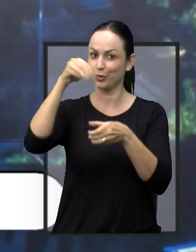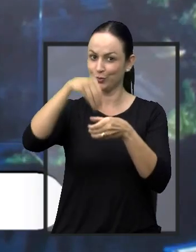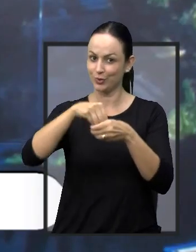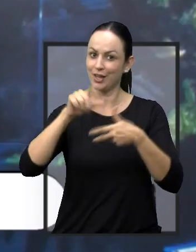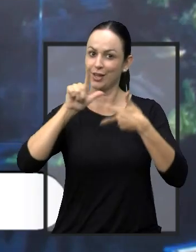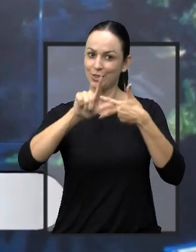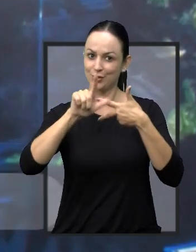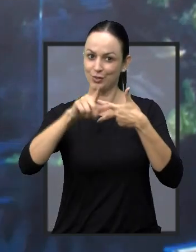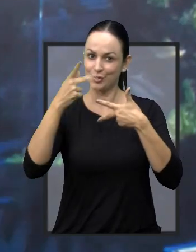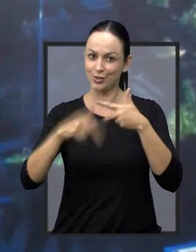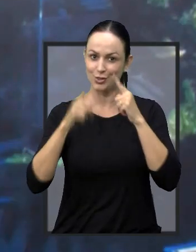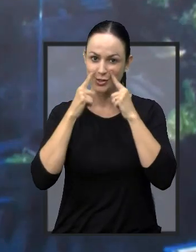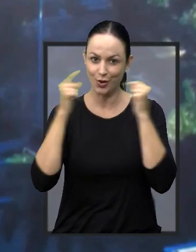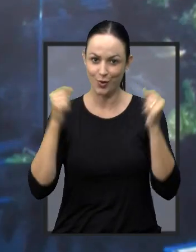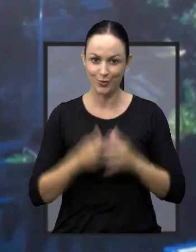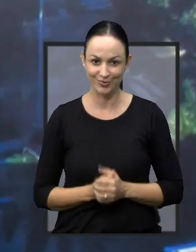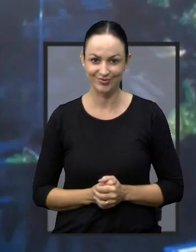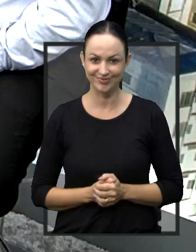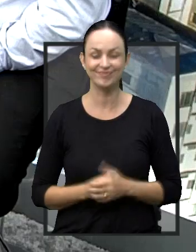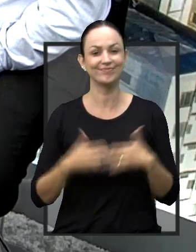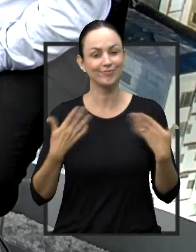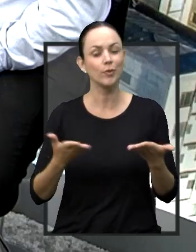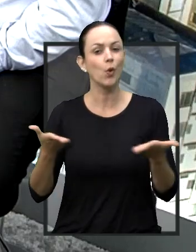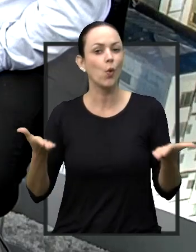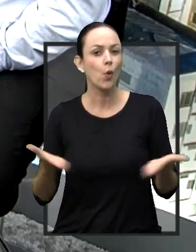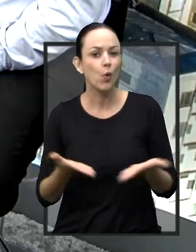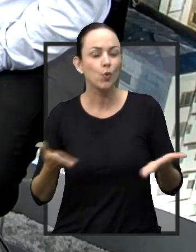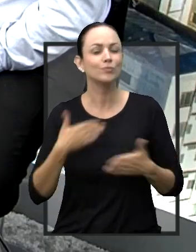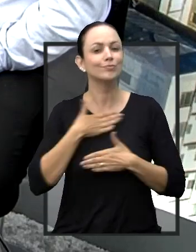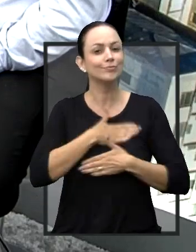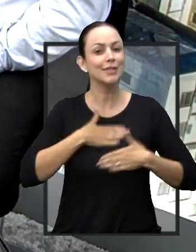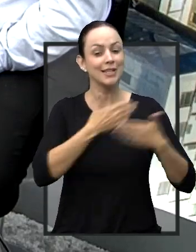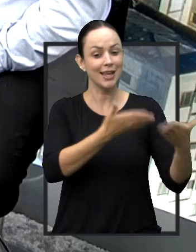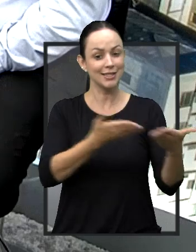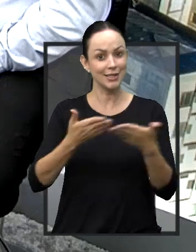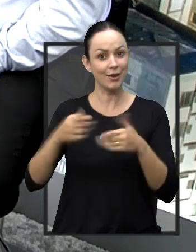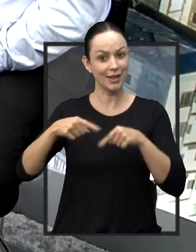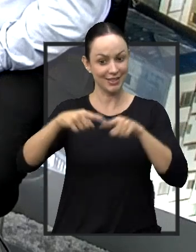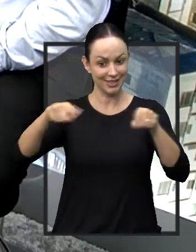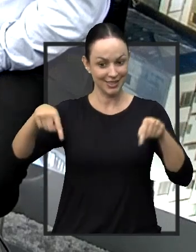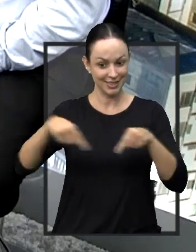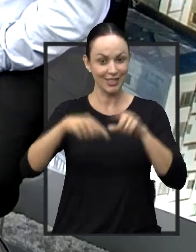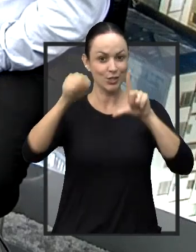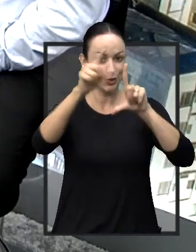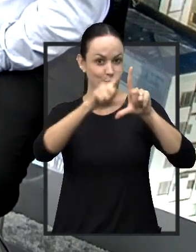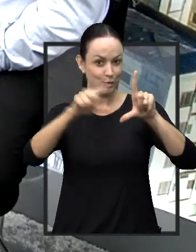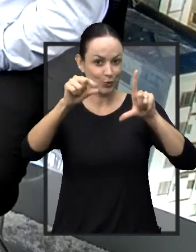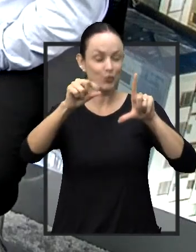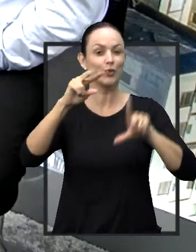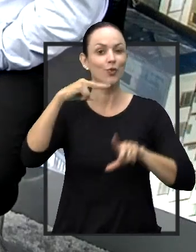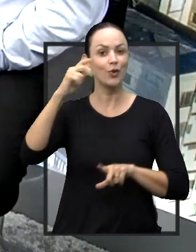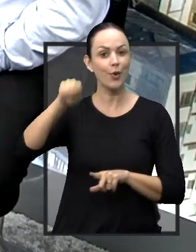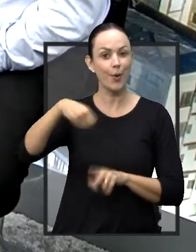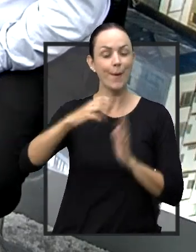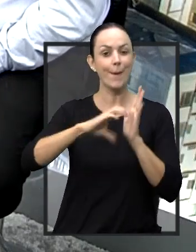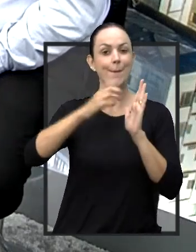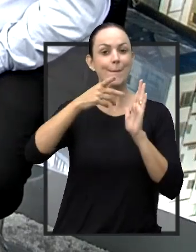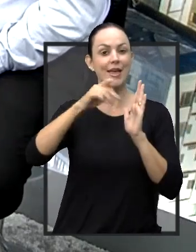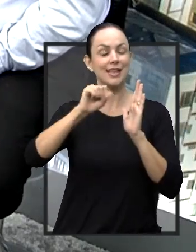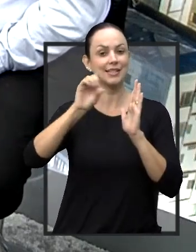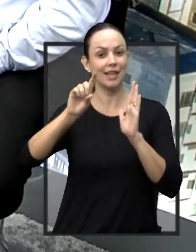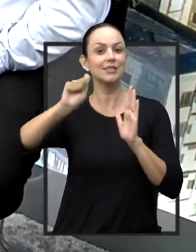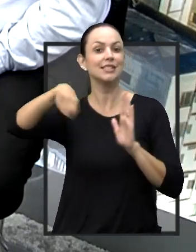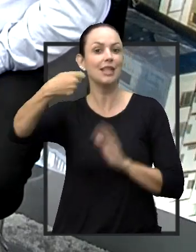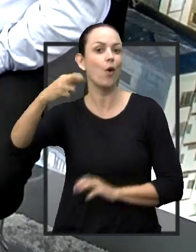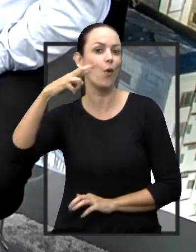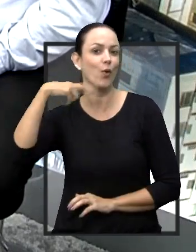compõem o Legislativo jauense. E na edição de hoje eu tenho o prazer em receber aqui no estúdio da TV Câmara o vereador do PSD, Dr. Rodrigo